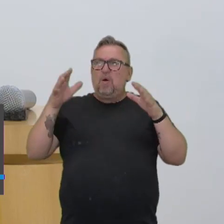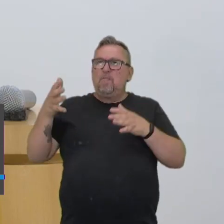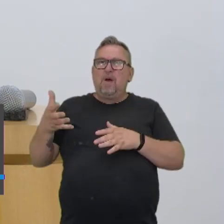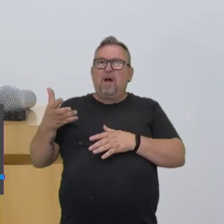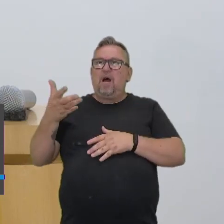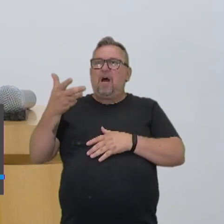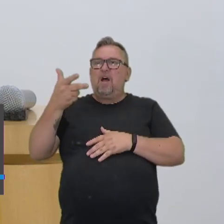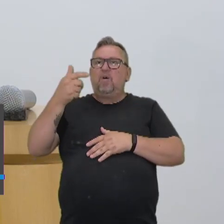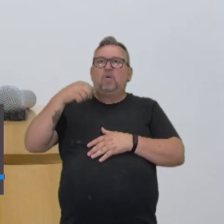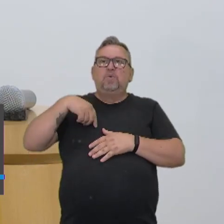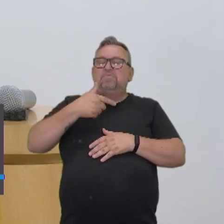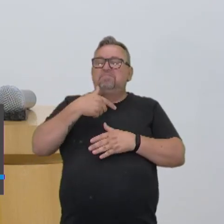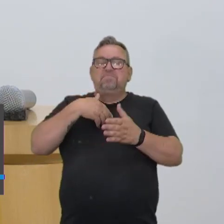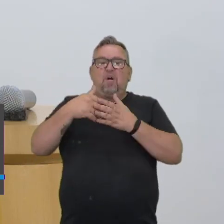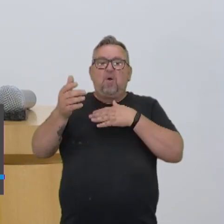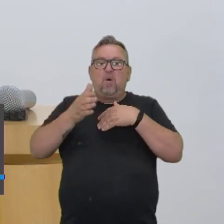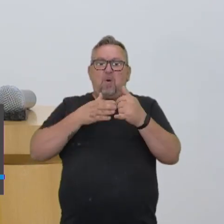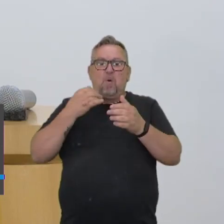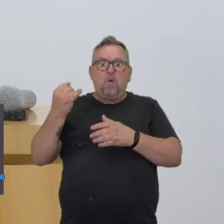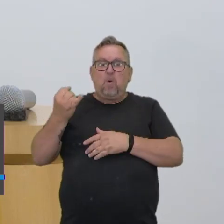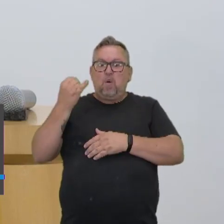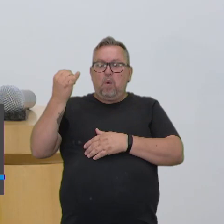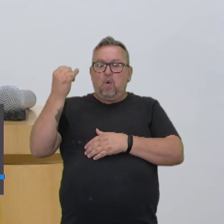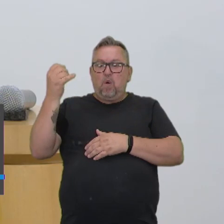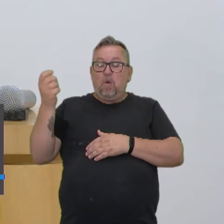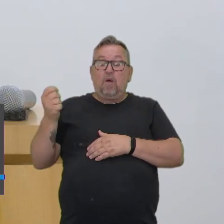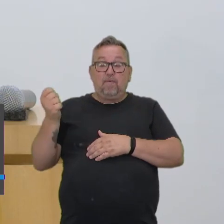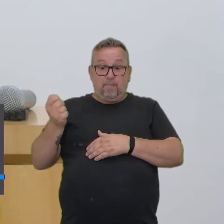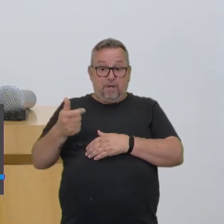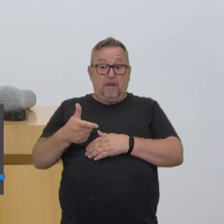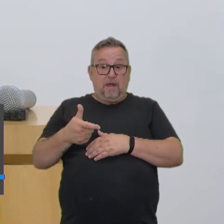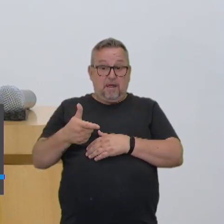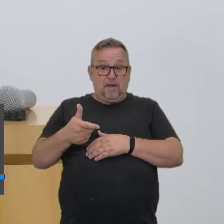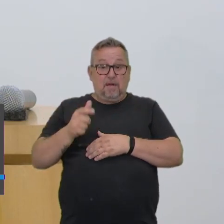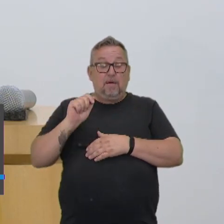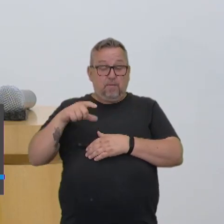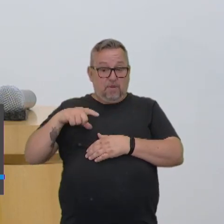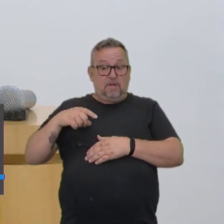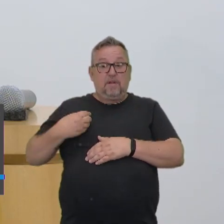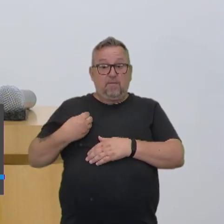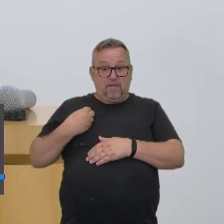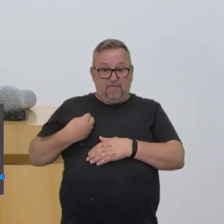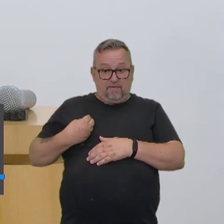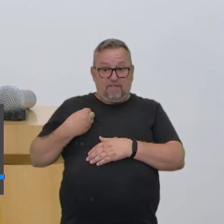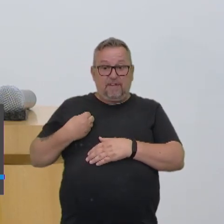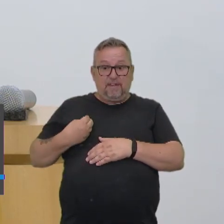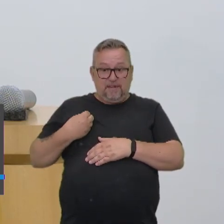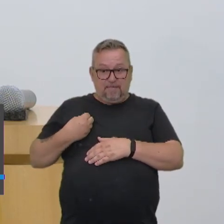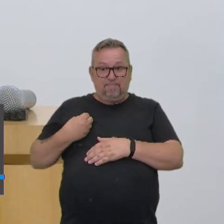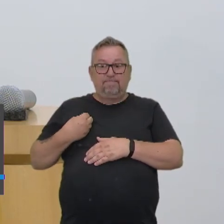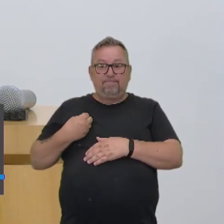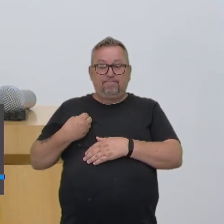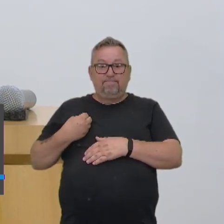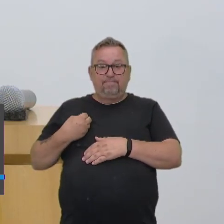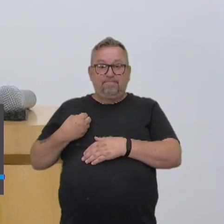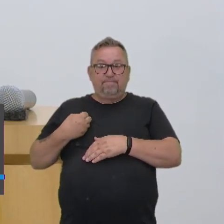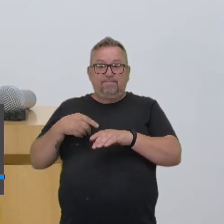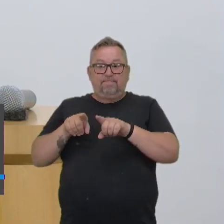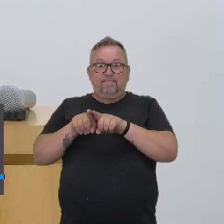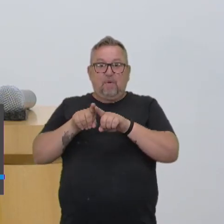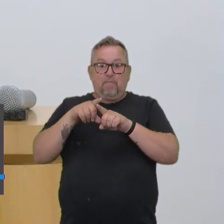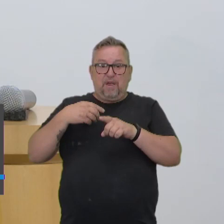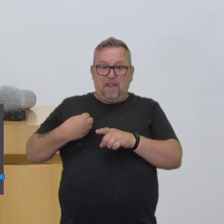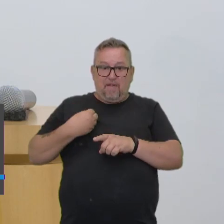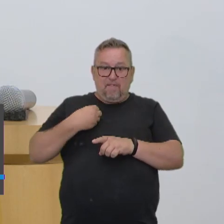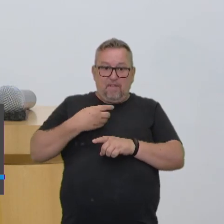maravilhoso que não importa o valor que ele custe, e esse valor a gente pode traduzir em vidas? Será que a vida